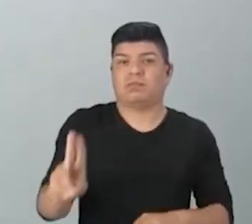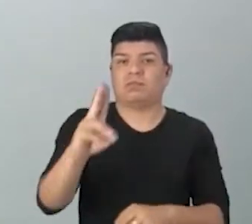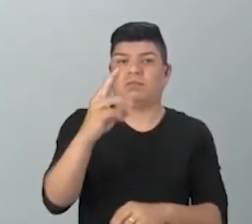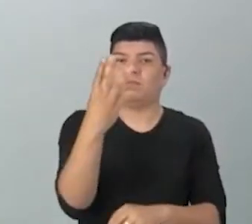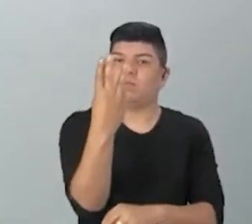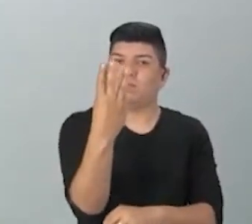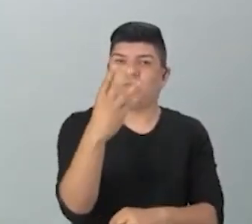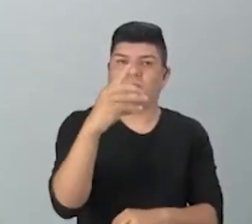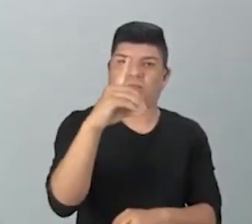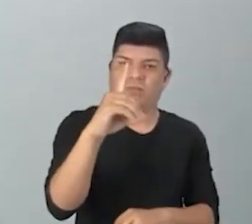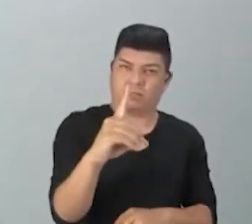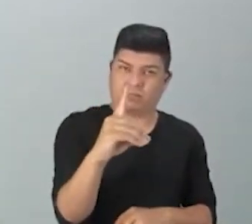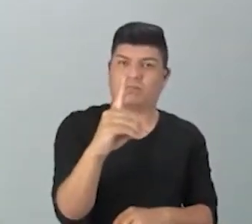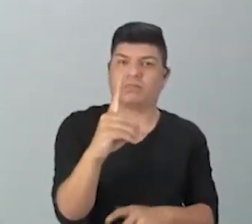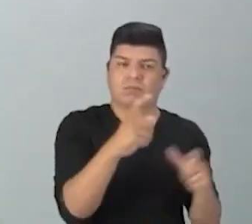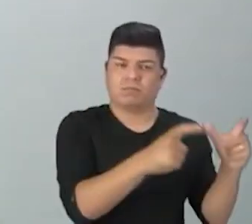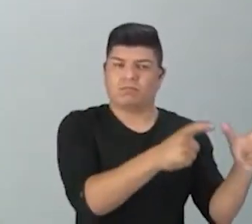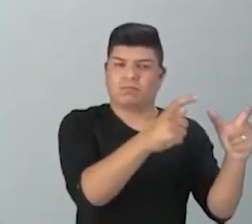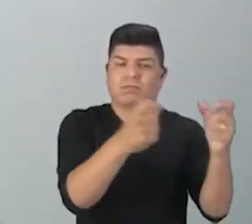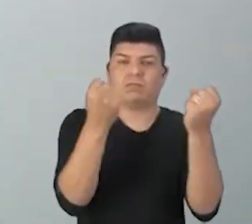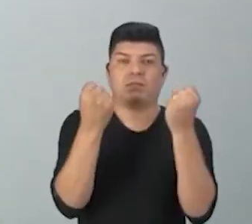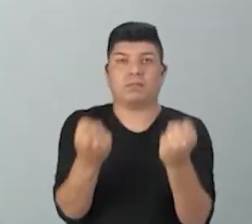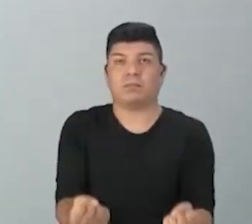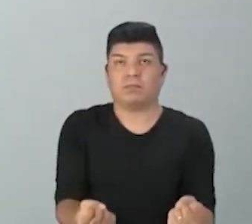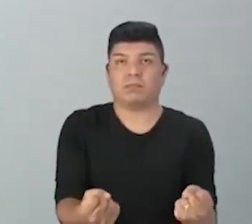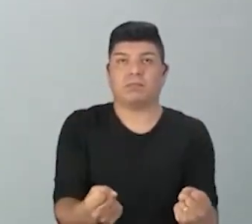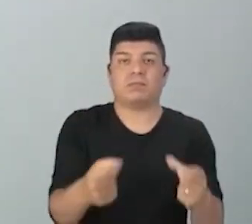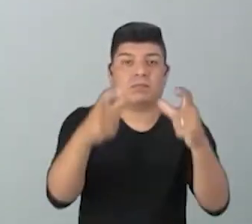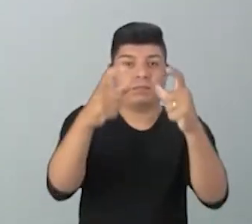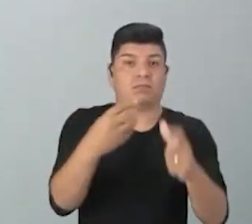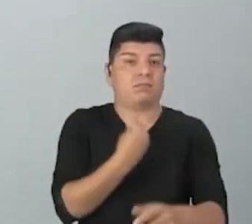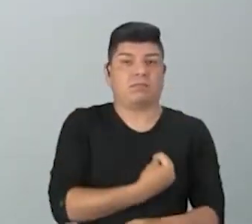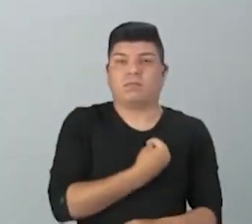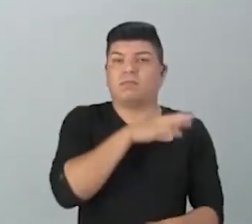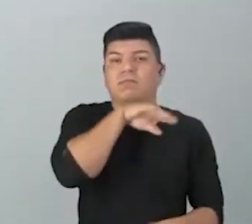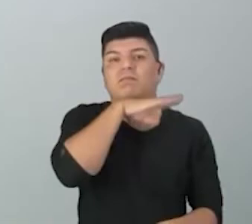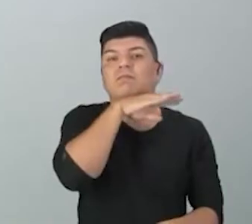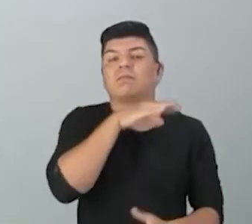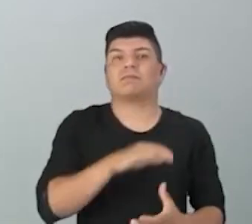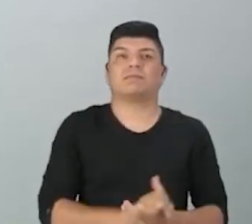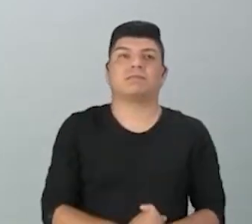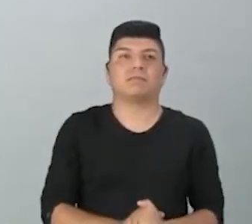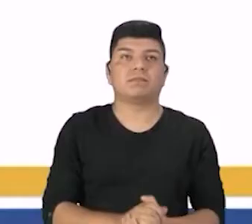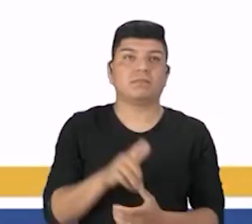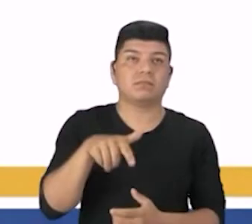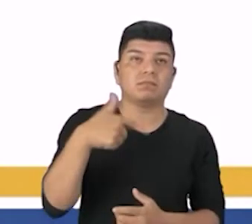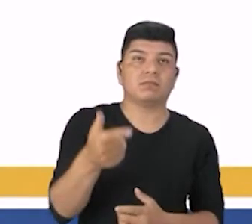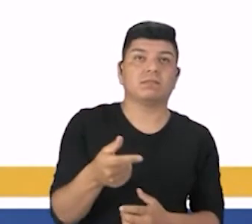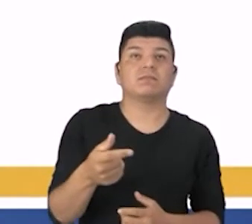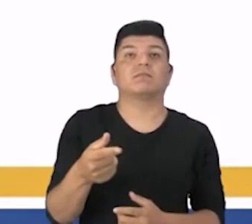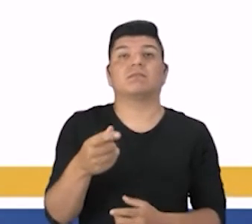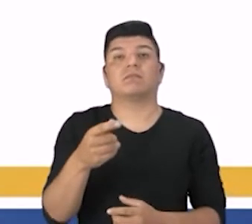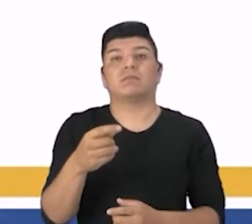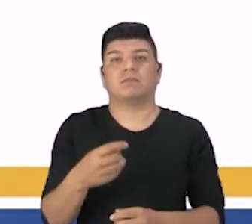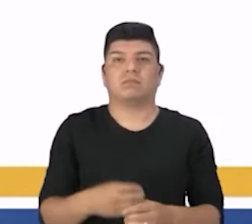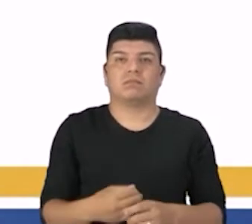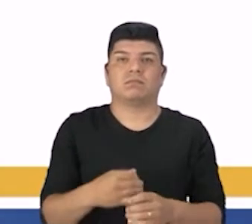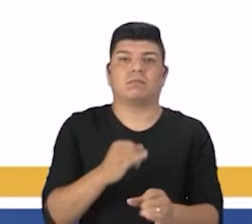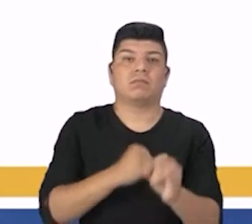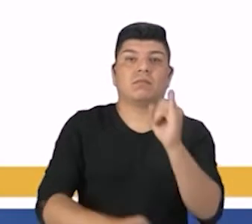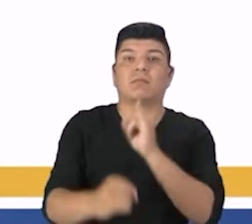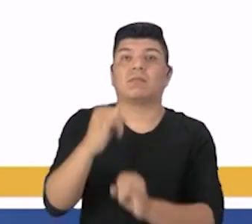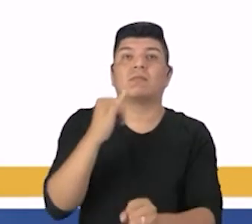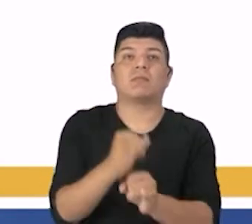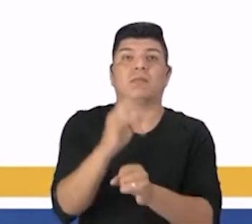portátil onde ele chegar ele faz a pesagem aonde o animal já está uma outra coisa é internet das coisas na